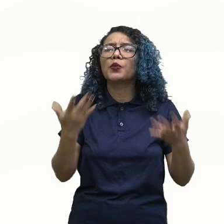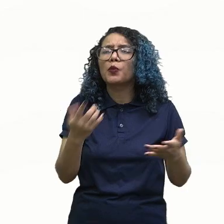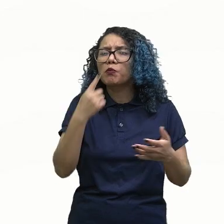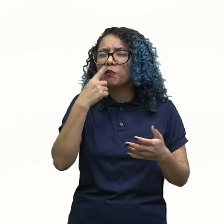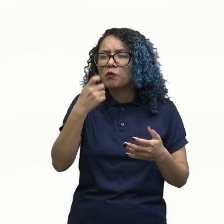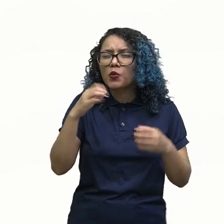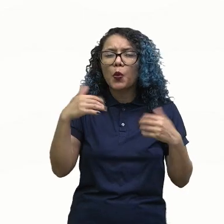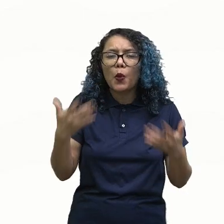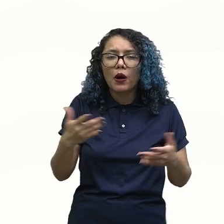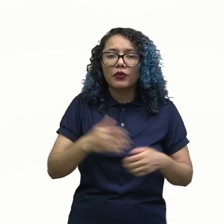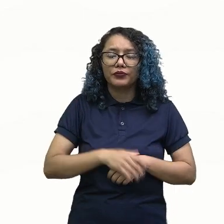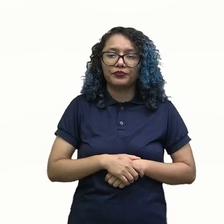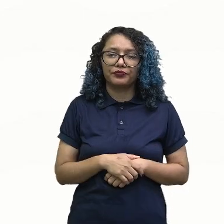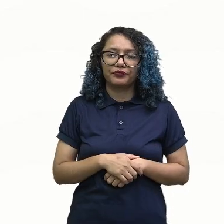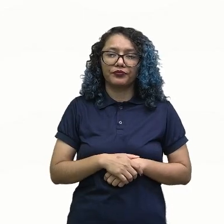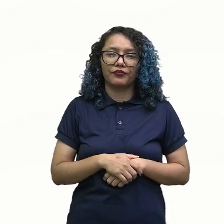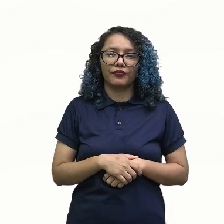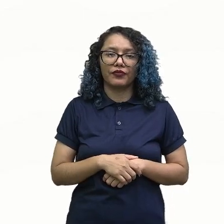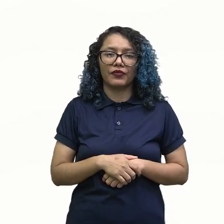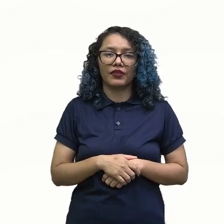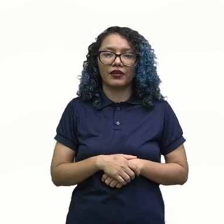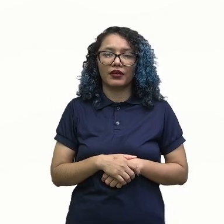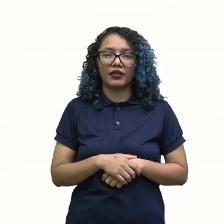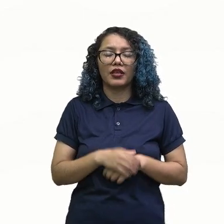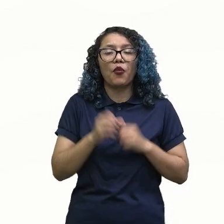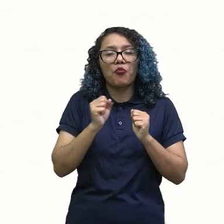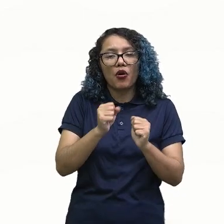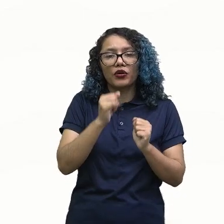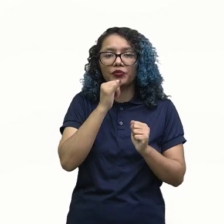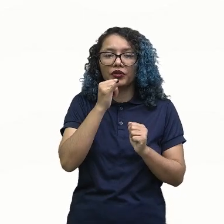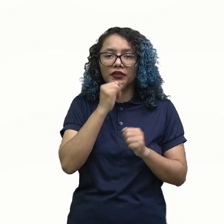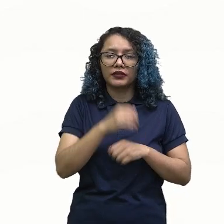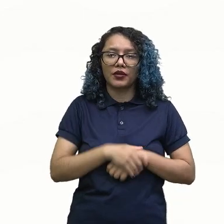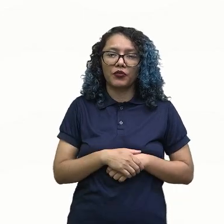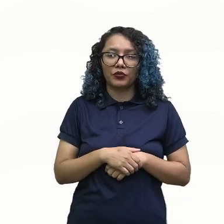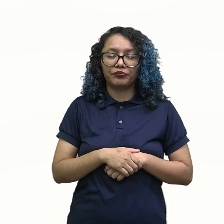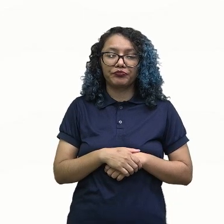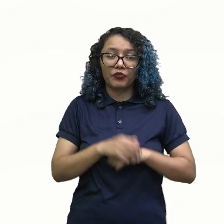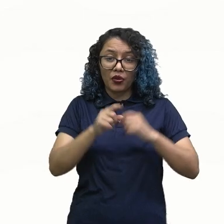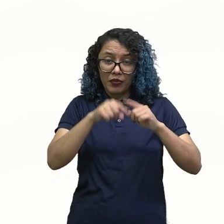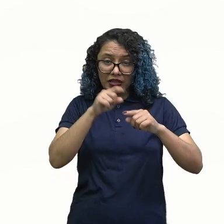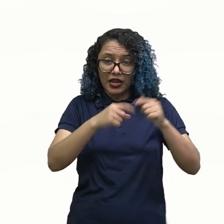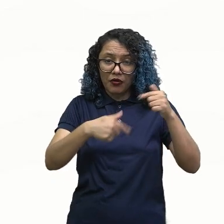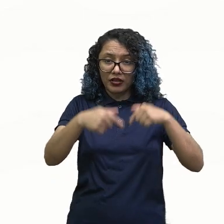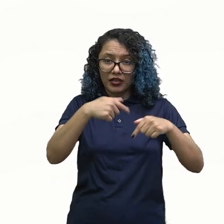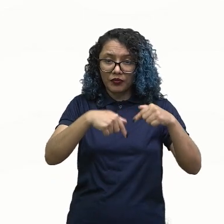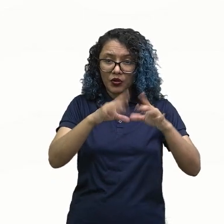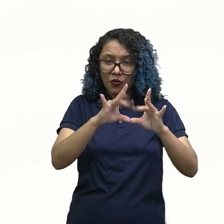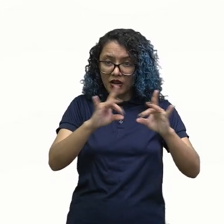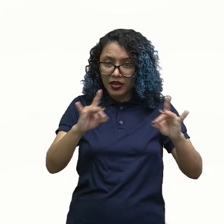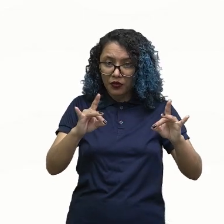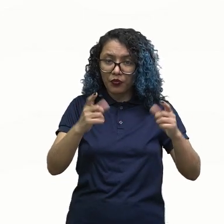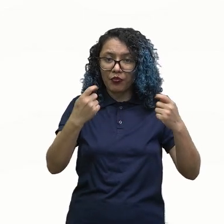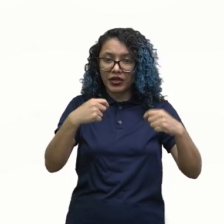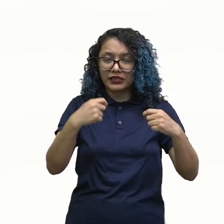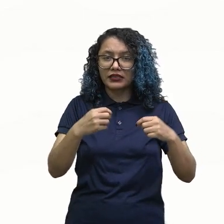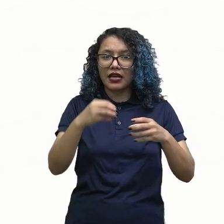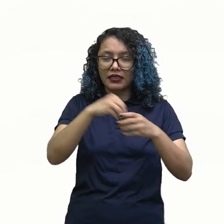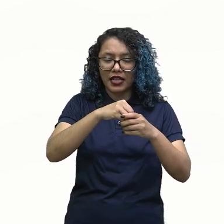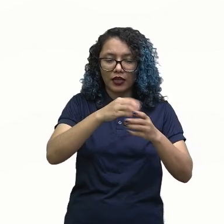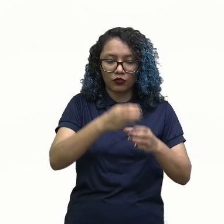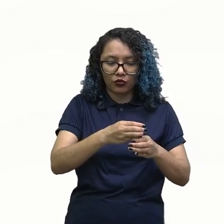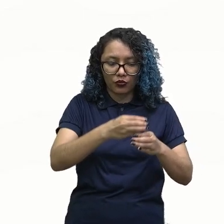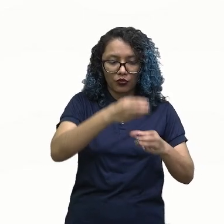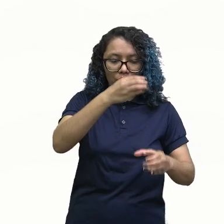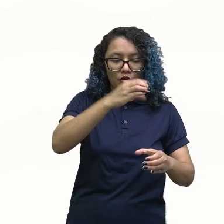seguintes condições: reagentes químicos líquidos devem ser acumulados em garrafas ou